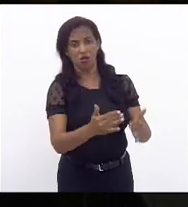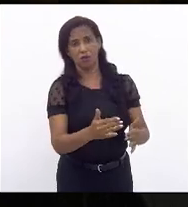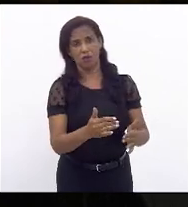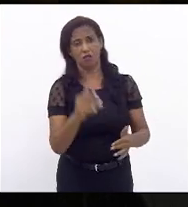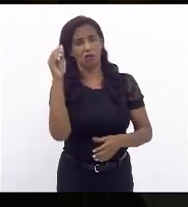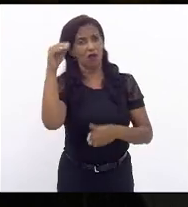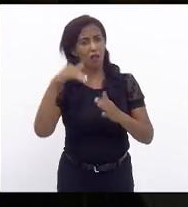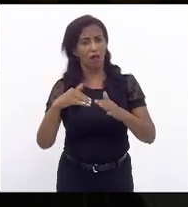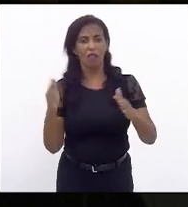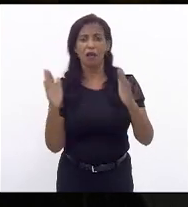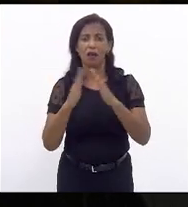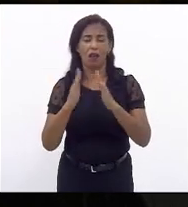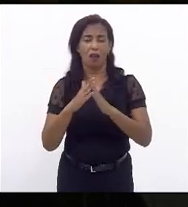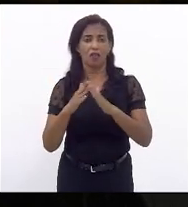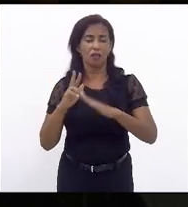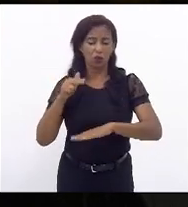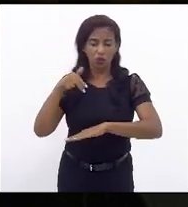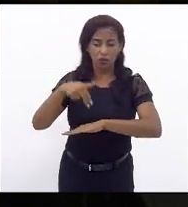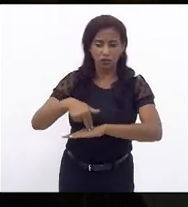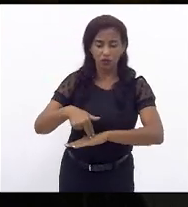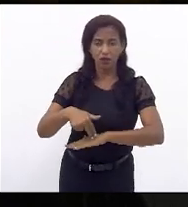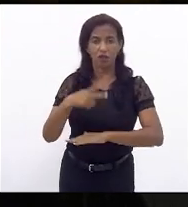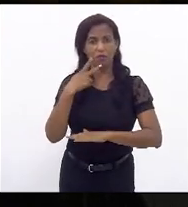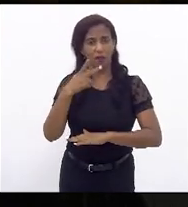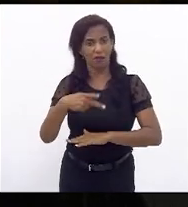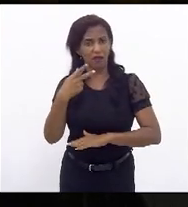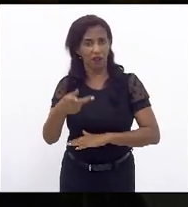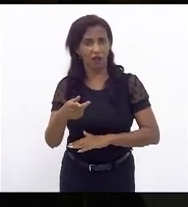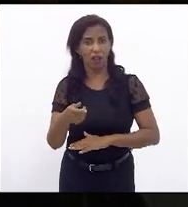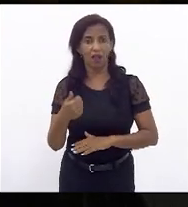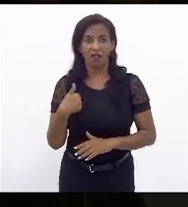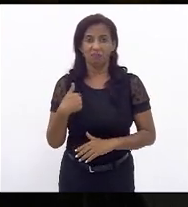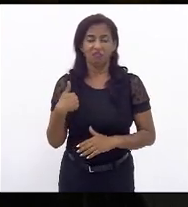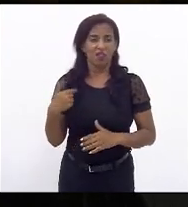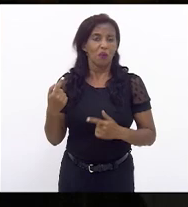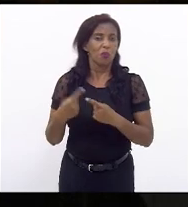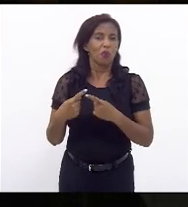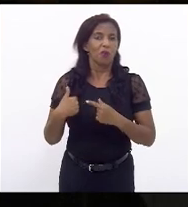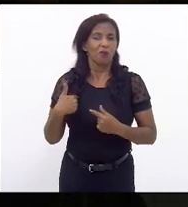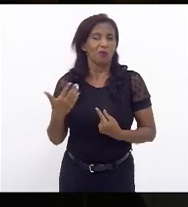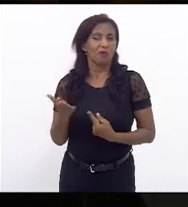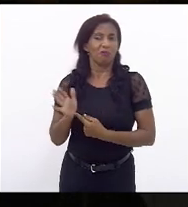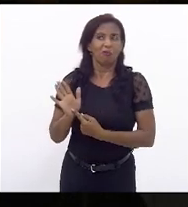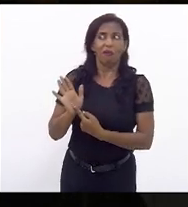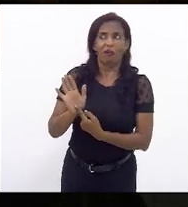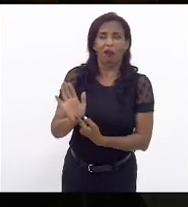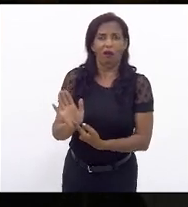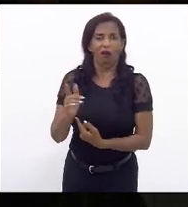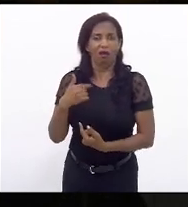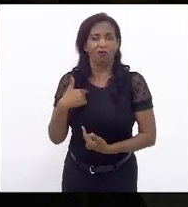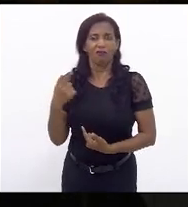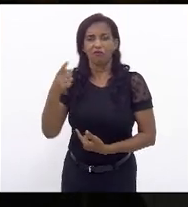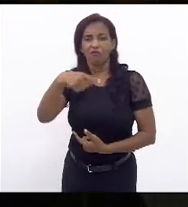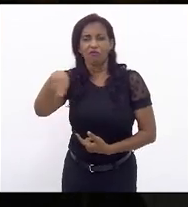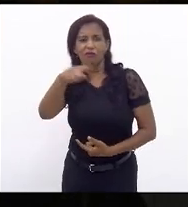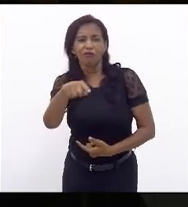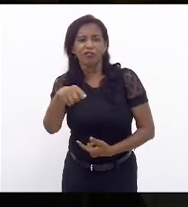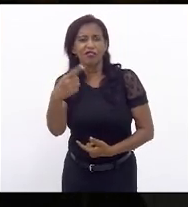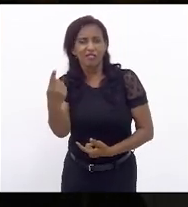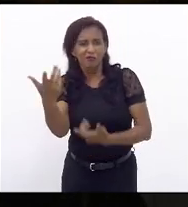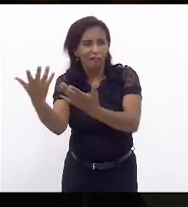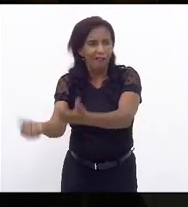parlamento. E quando subo aqui para falar, não tem nenhuma pretensão que eu vou convencer o voto de